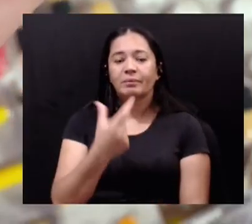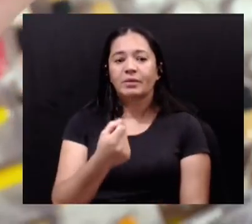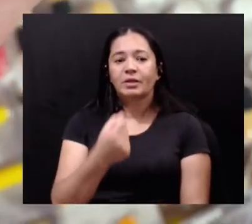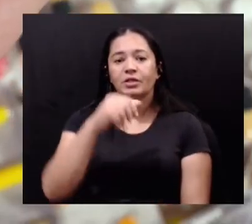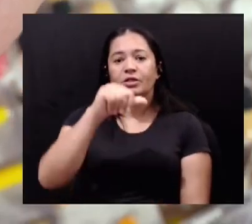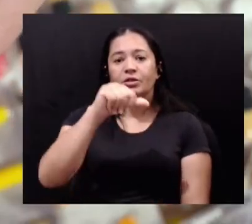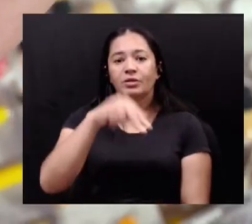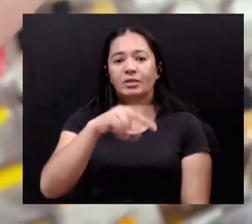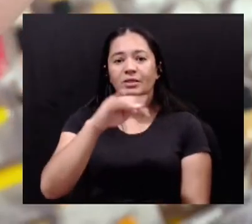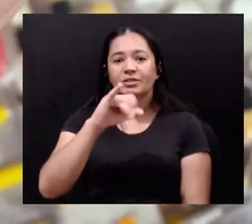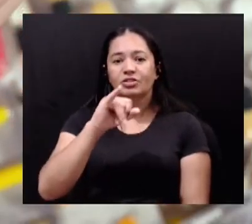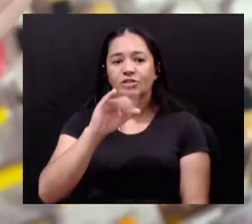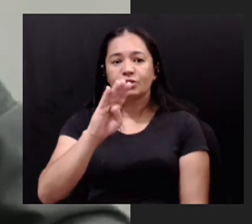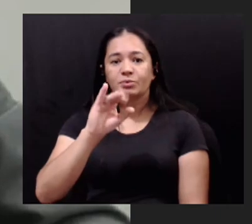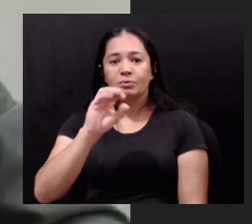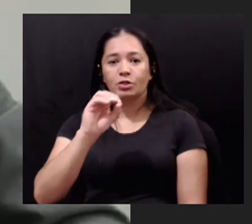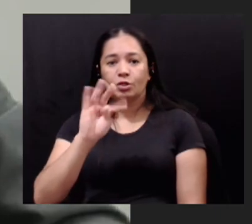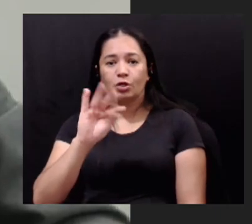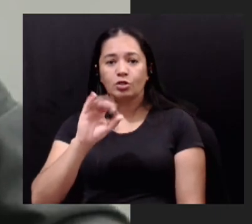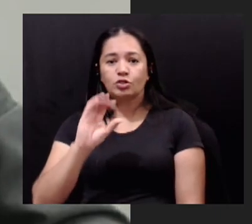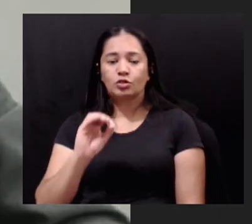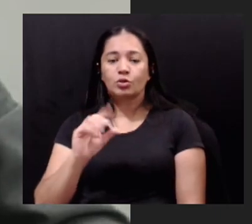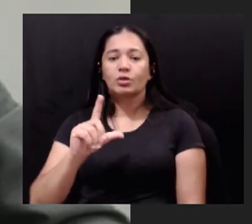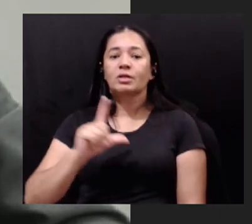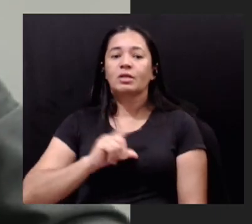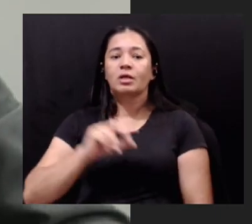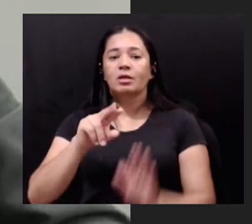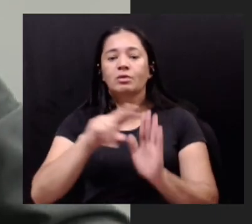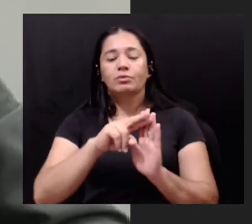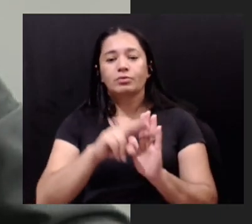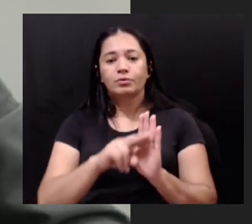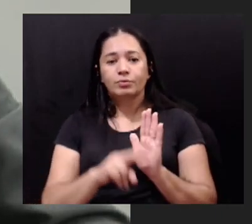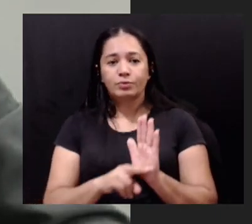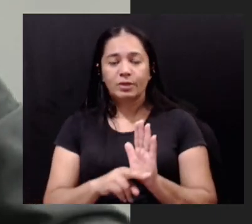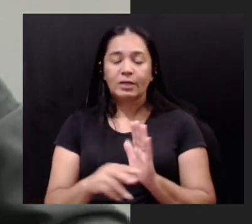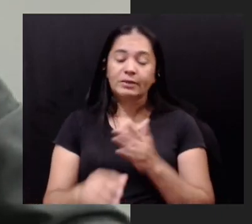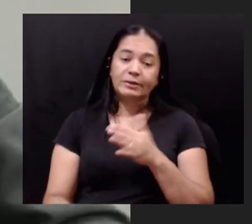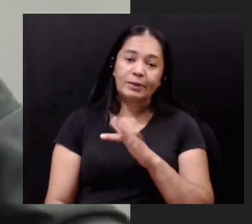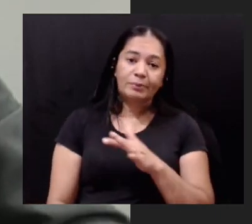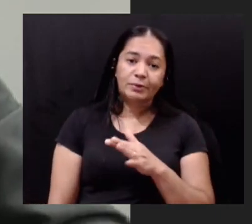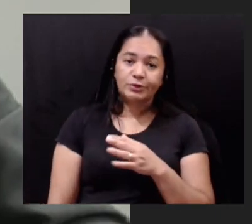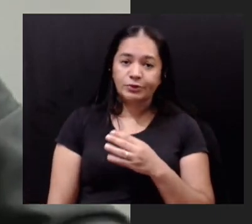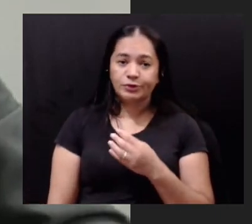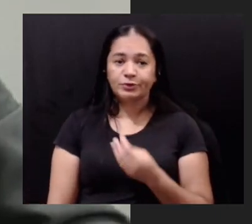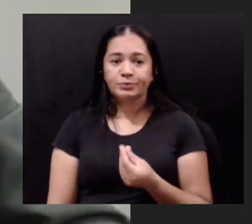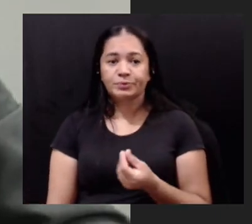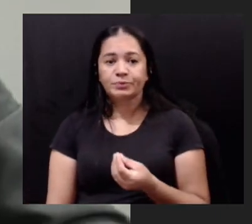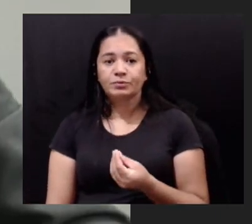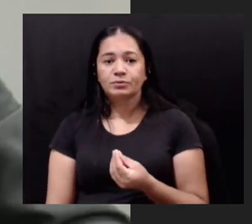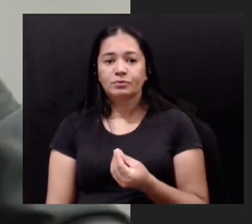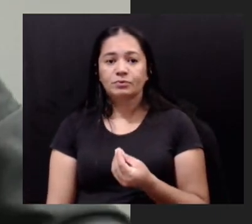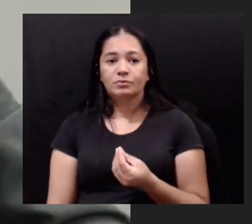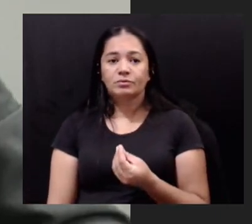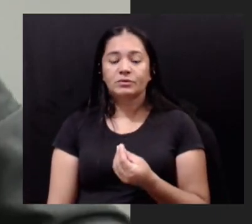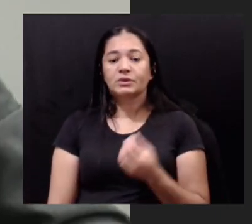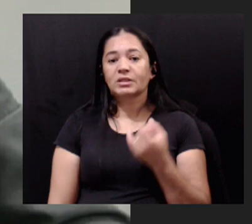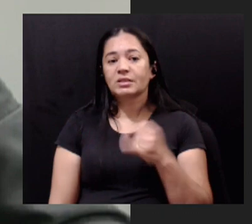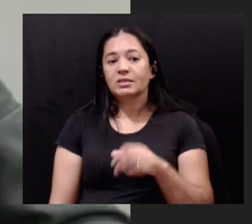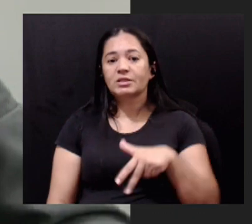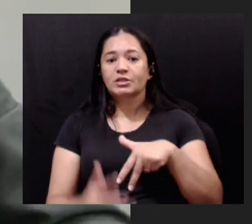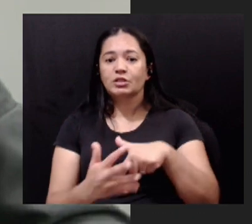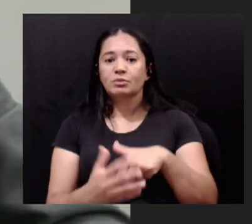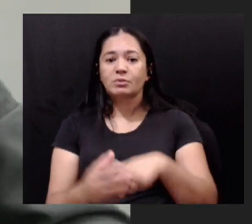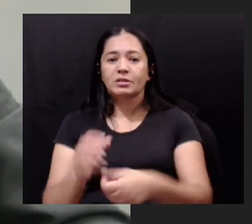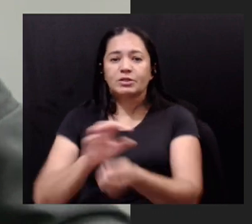de antibiótico terapia, e aí vai depender se o paciente é alérgico a algum tipo